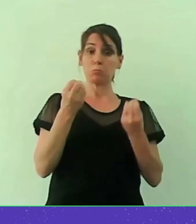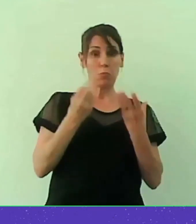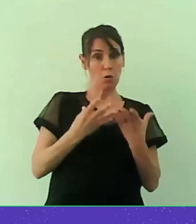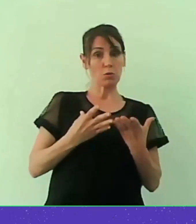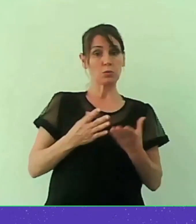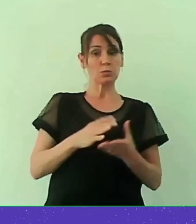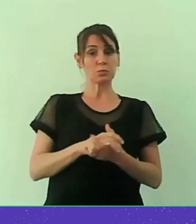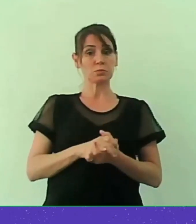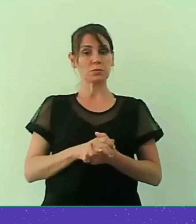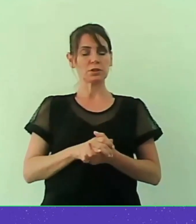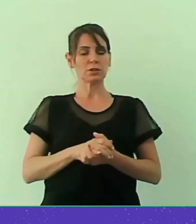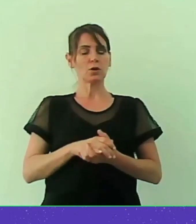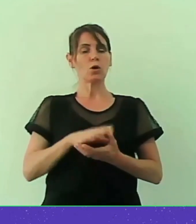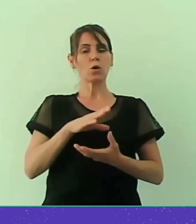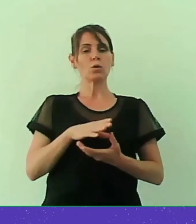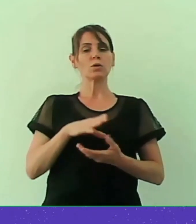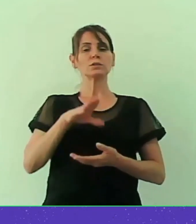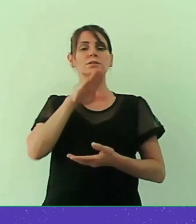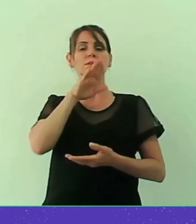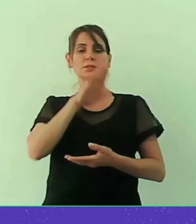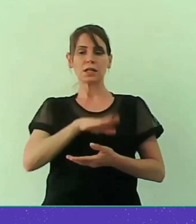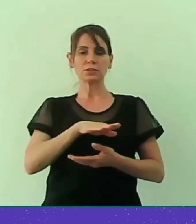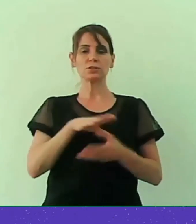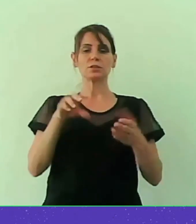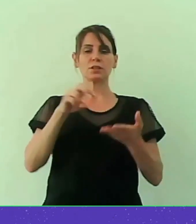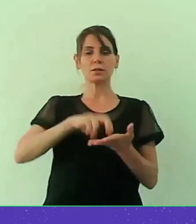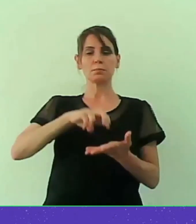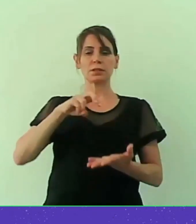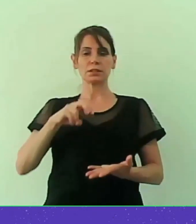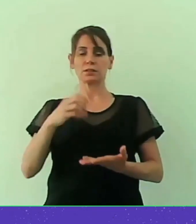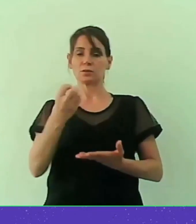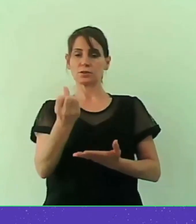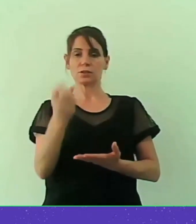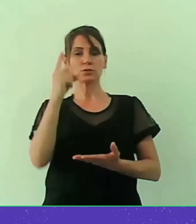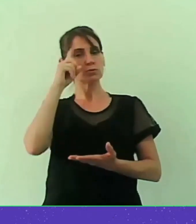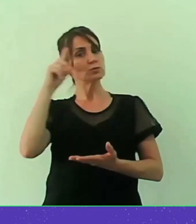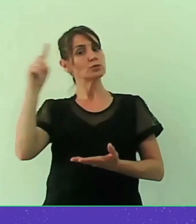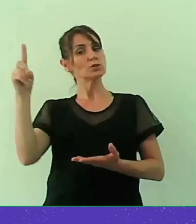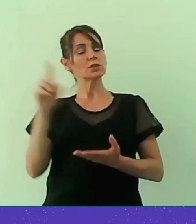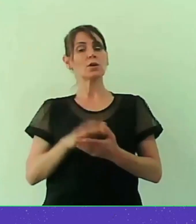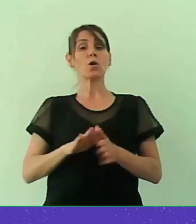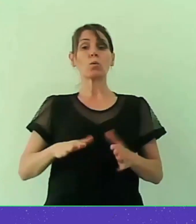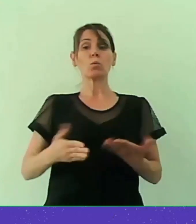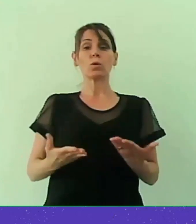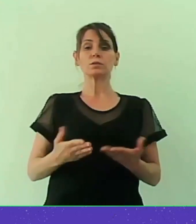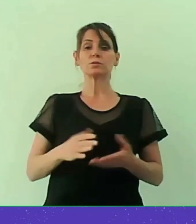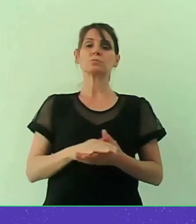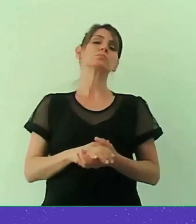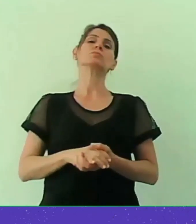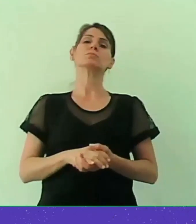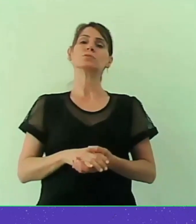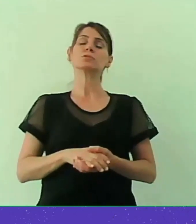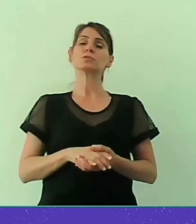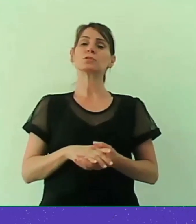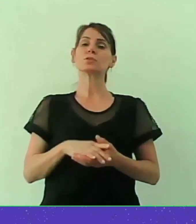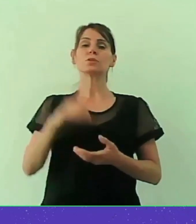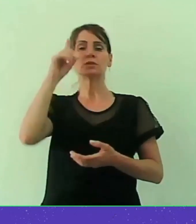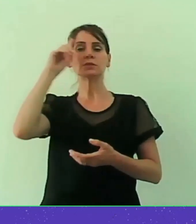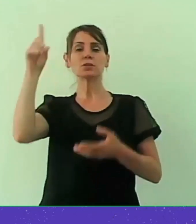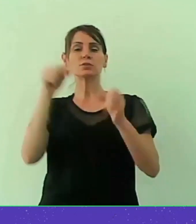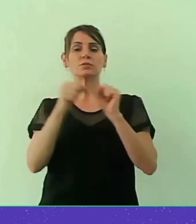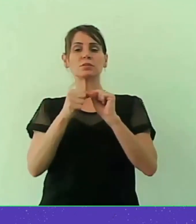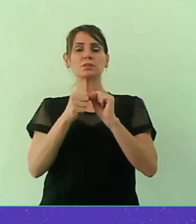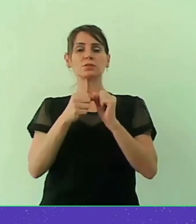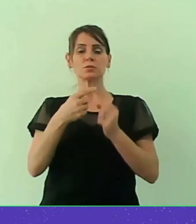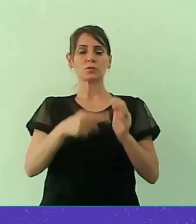tarde e manhã, o sexto dia. Quando Deus criou, do primeiro ao sexto dia, tudo